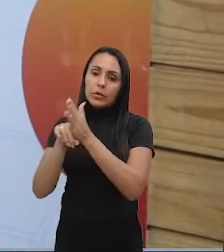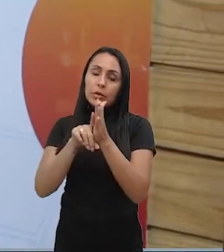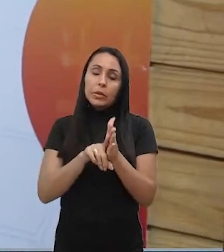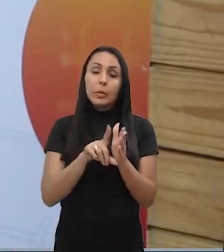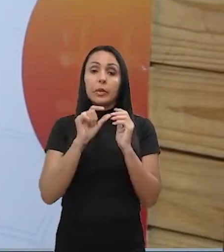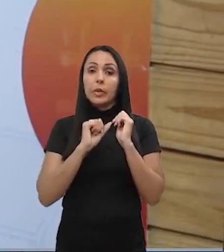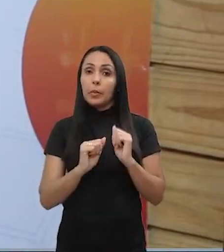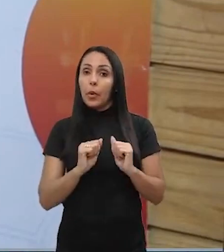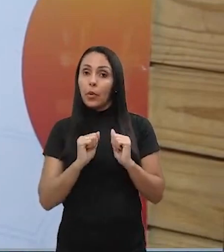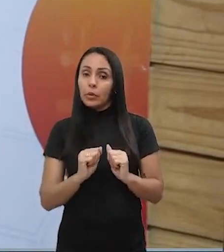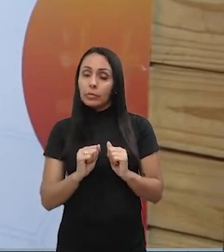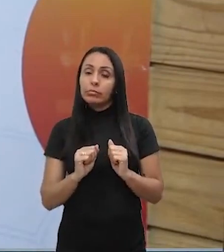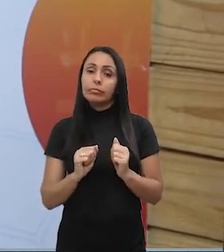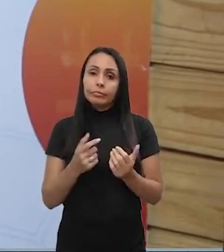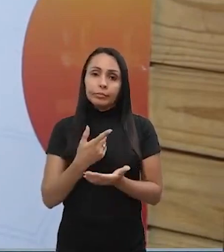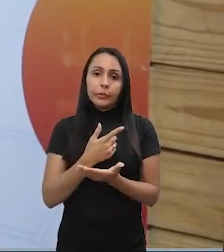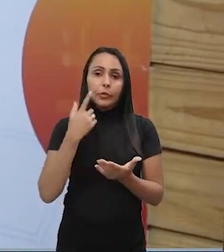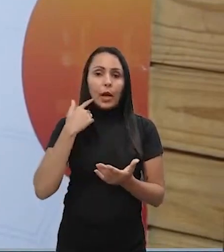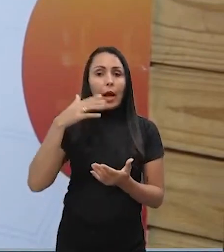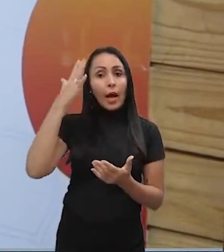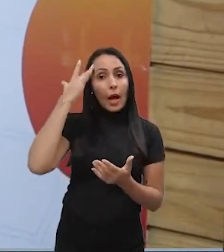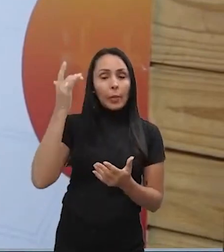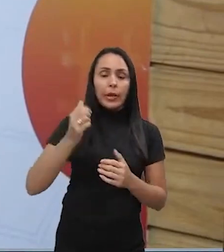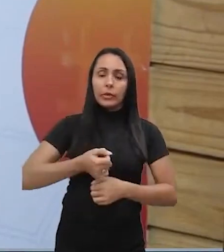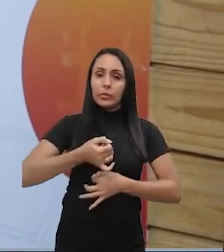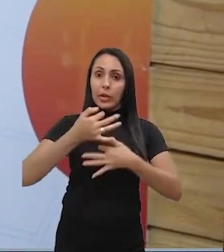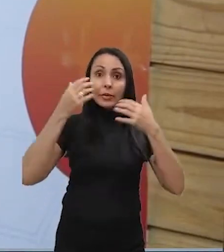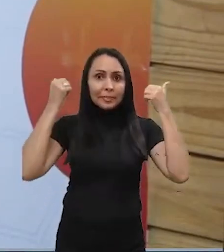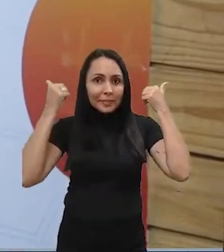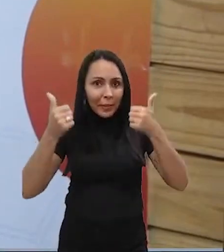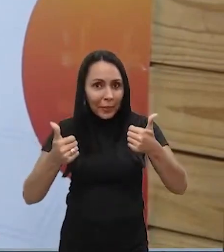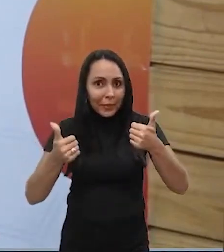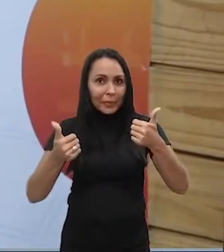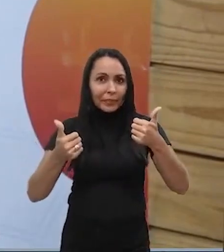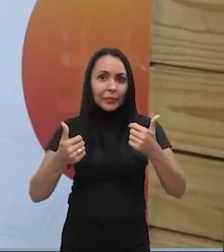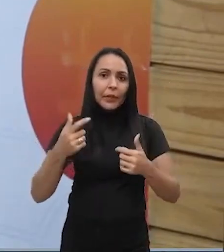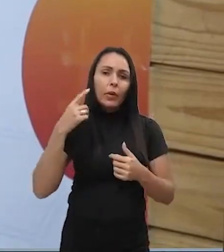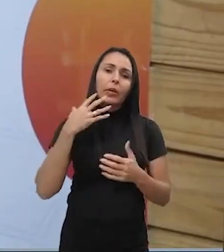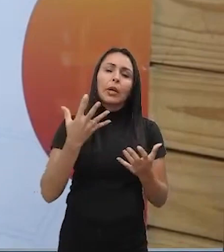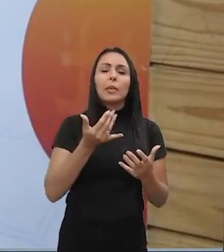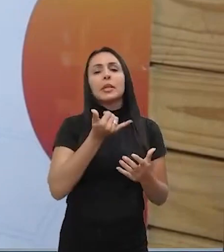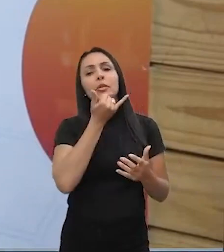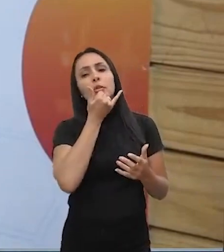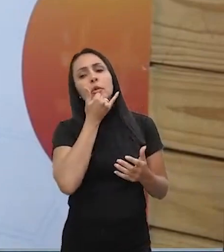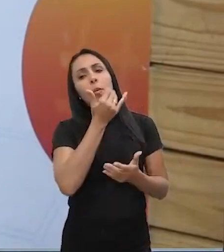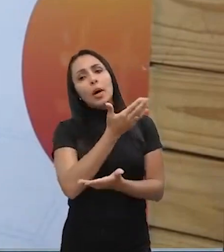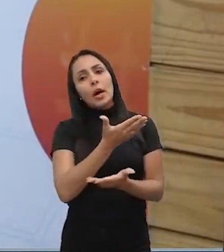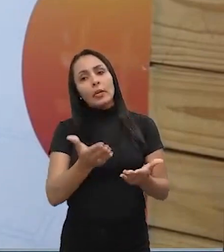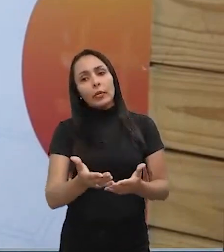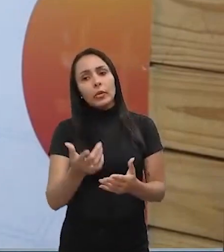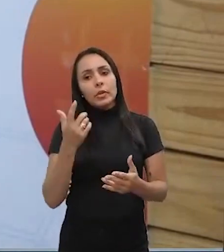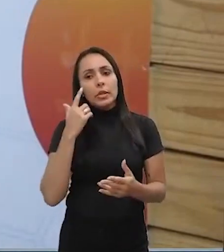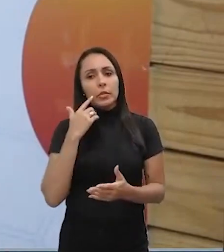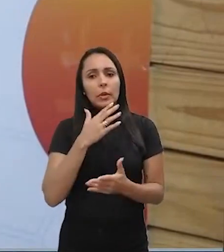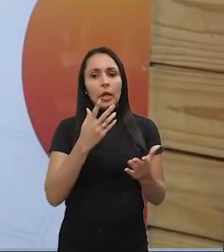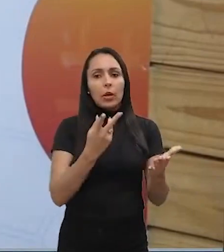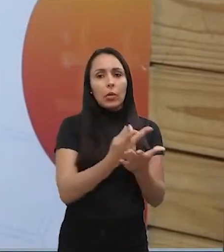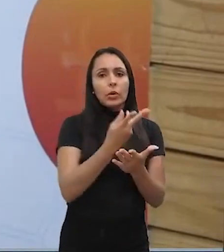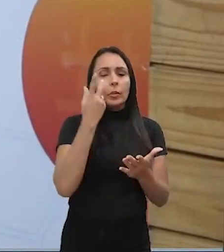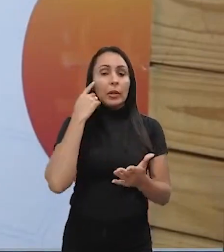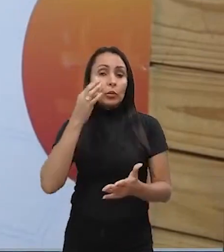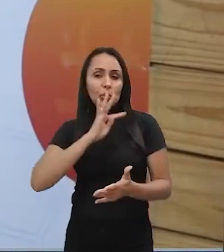gente possa estudar amanhã no chat, tá bom? Eu quero pedir desculpas a vocês por algo que